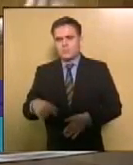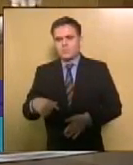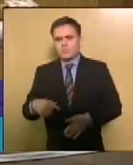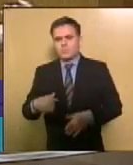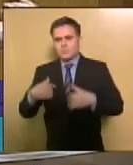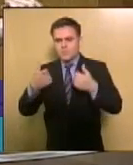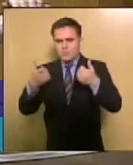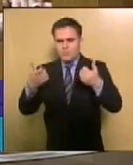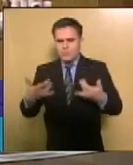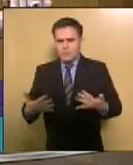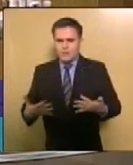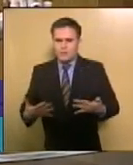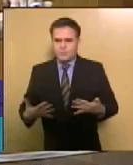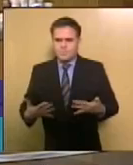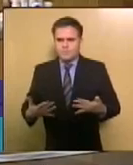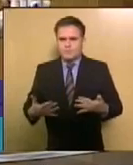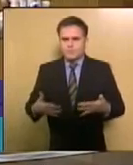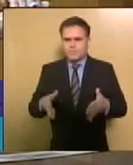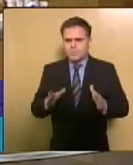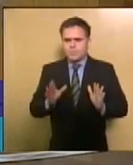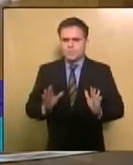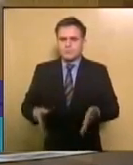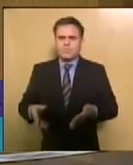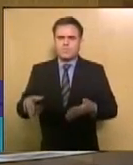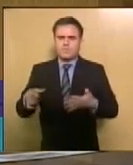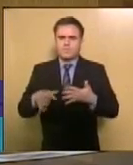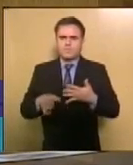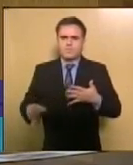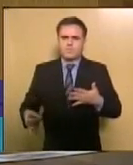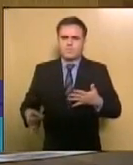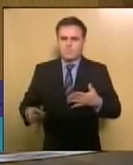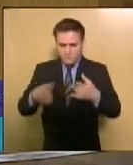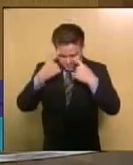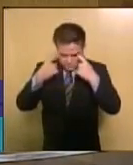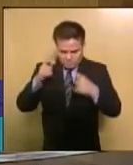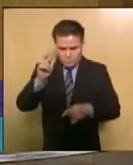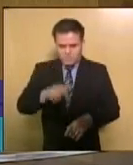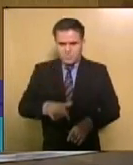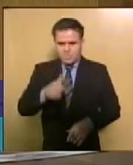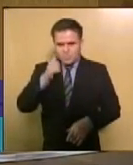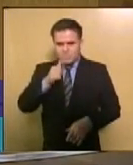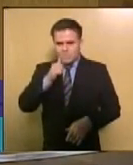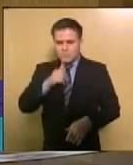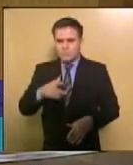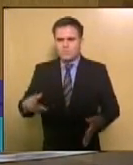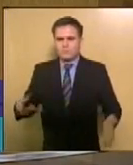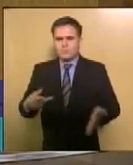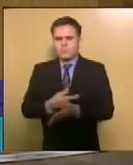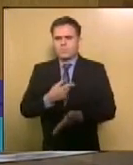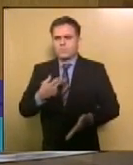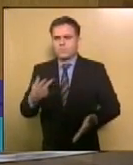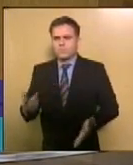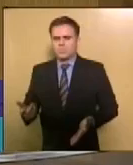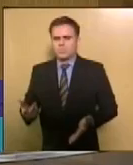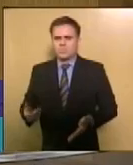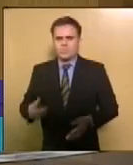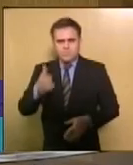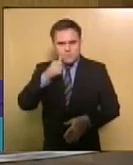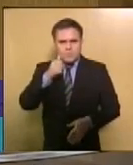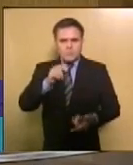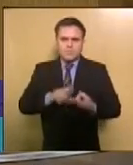já é o próximo item é violên contra mulher isso se repete quando a gente fala de homicídios de